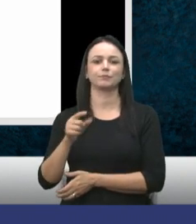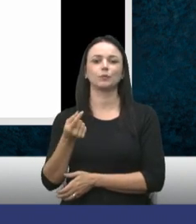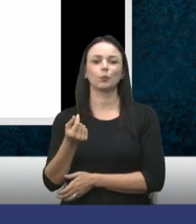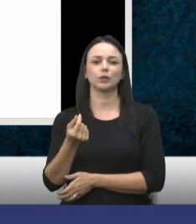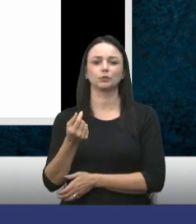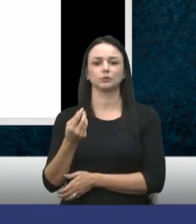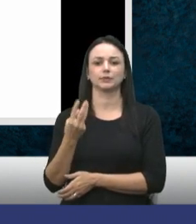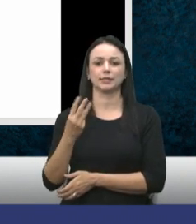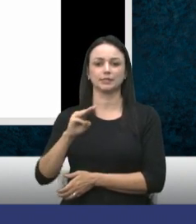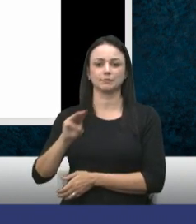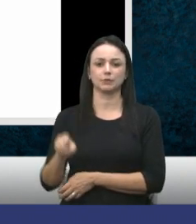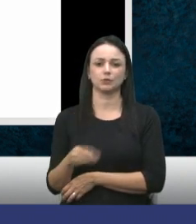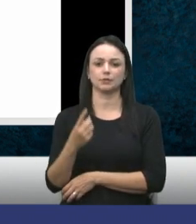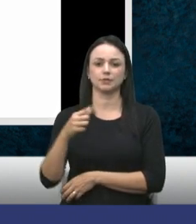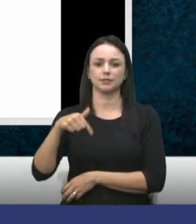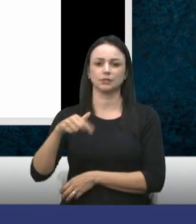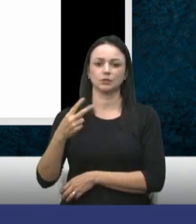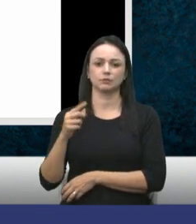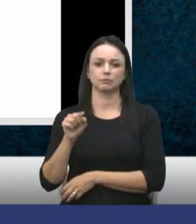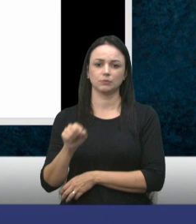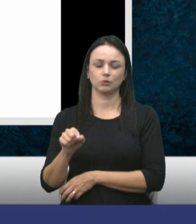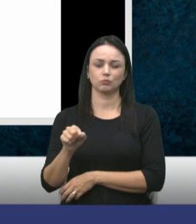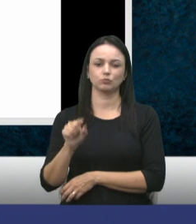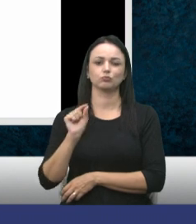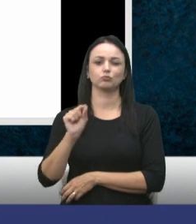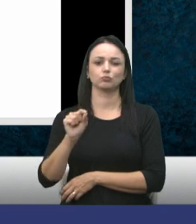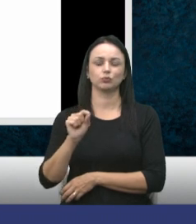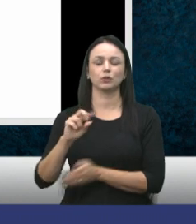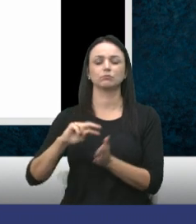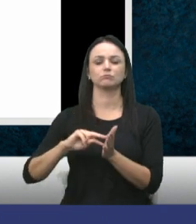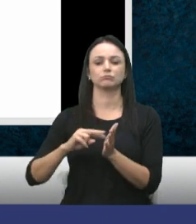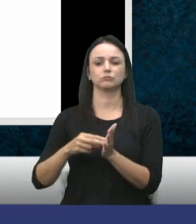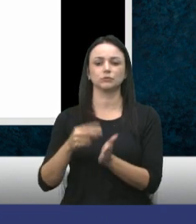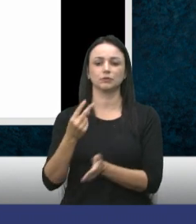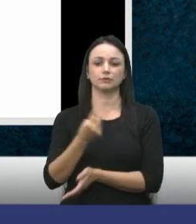de 3.172.000, que equivale a